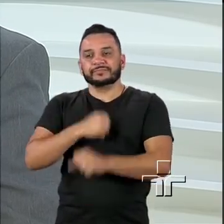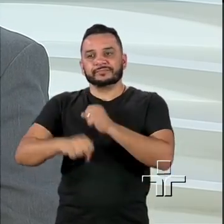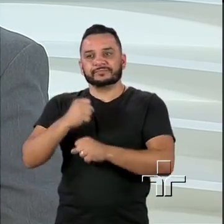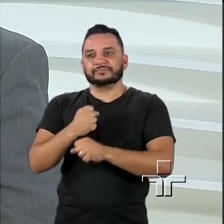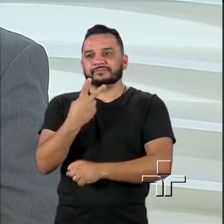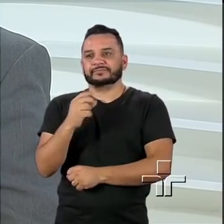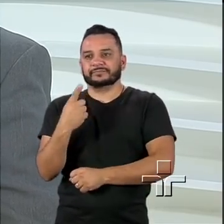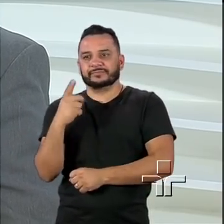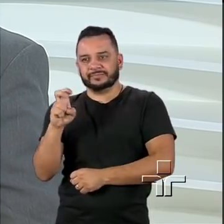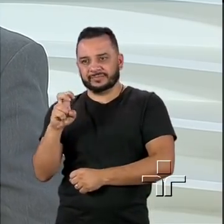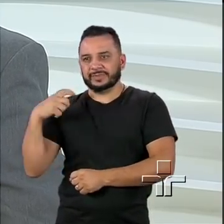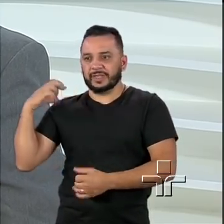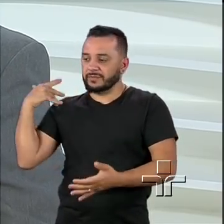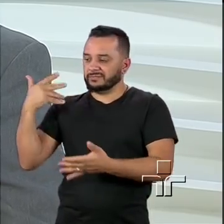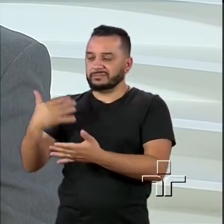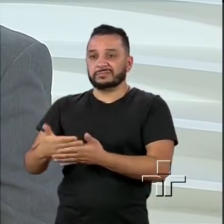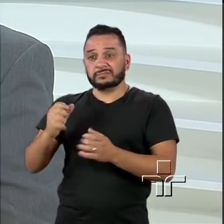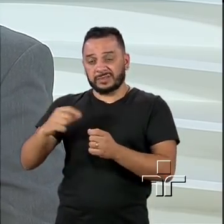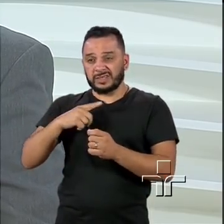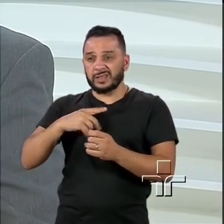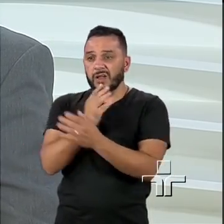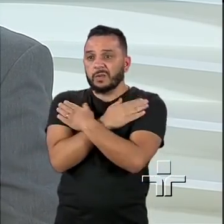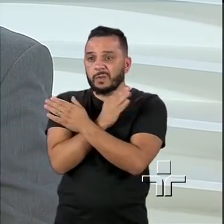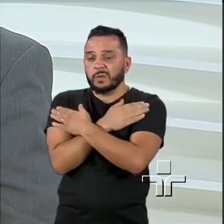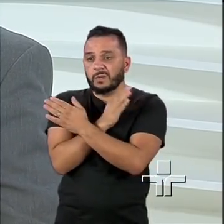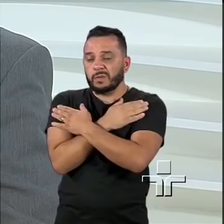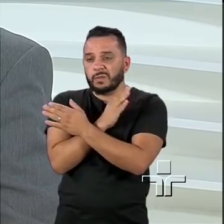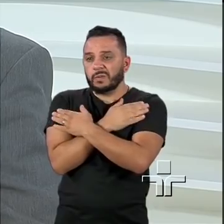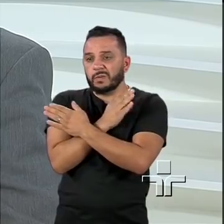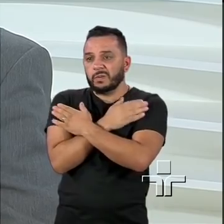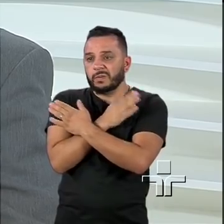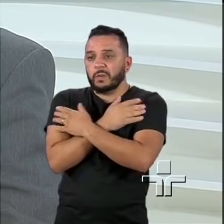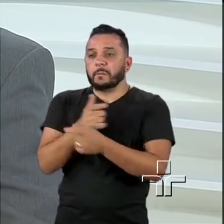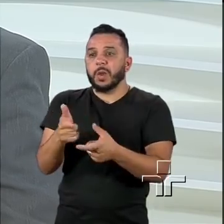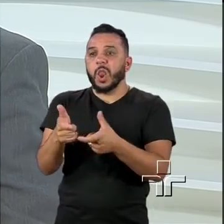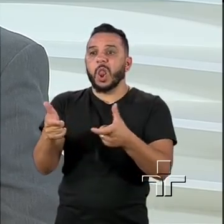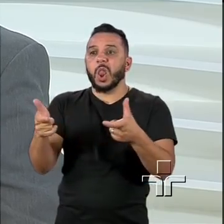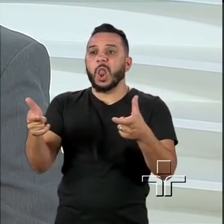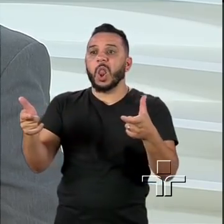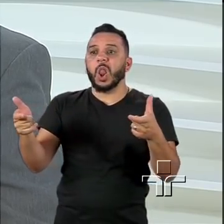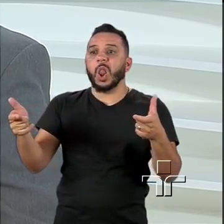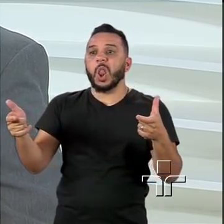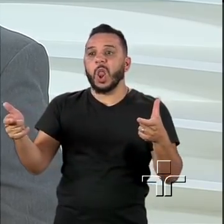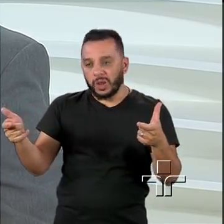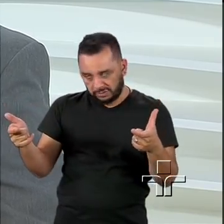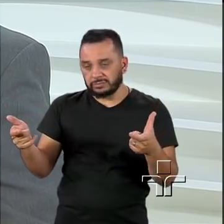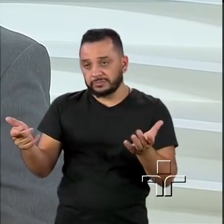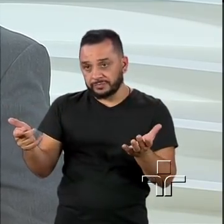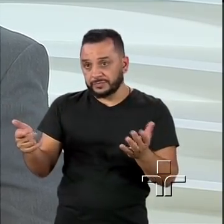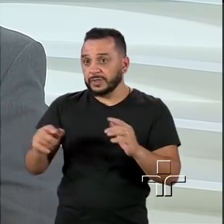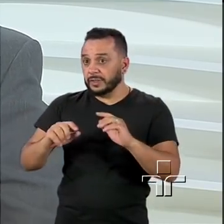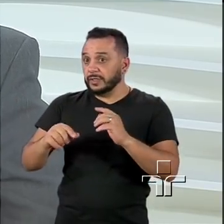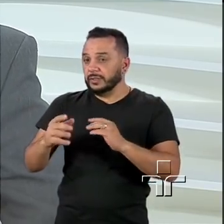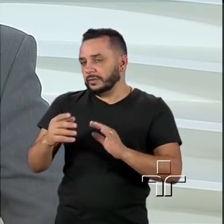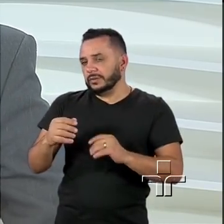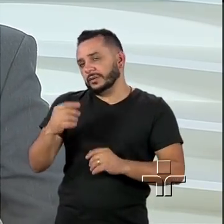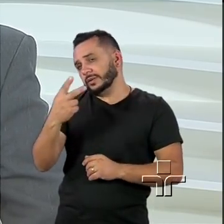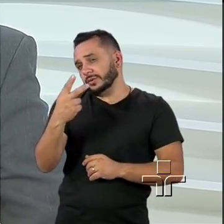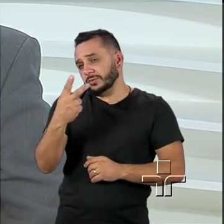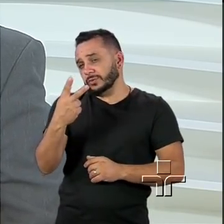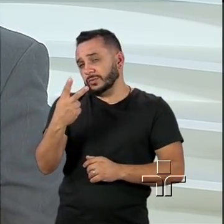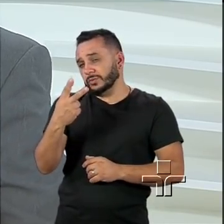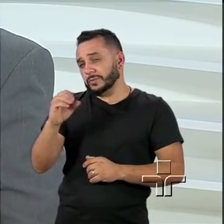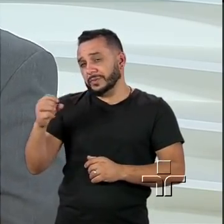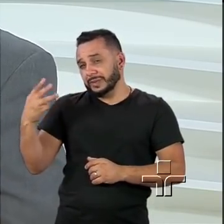nós tivemos aqui aumento do desemprego. Hoje, nós podemos dizer que o Brasil está no atoleiro. Em 2003, quando o presidente Lula assumiu,